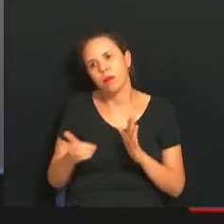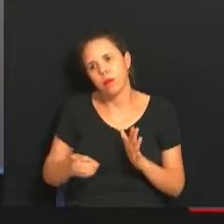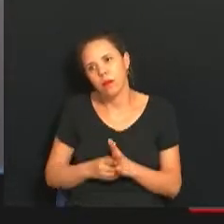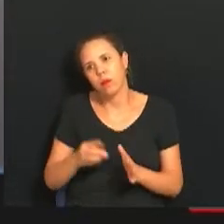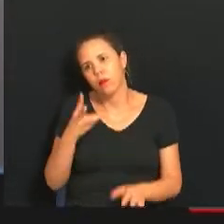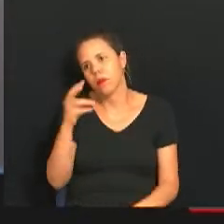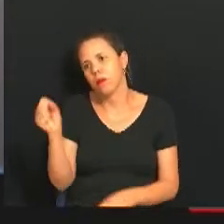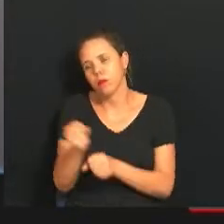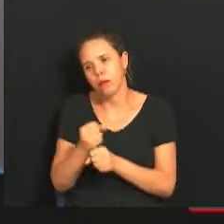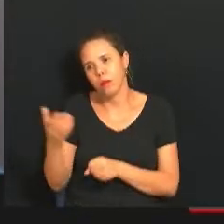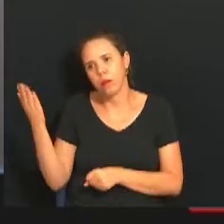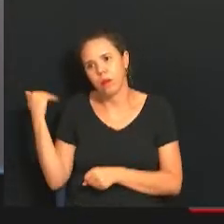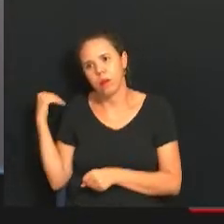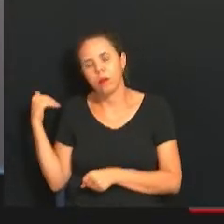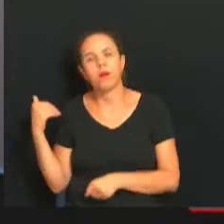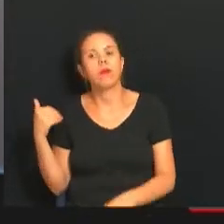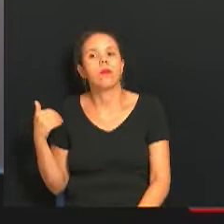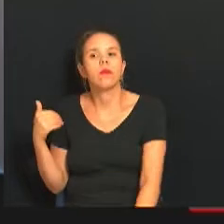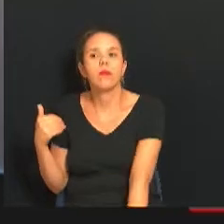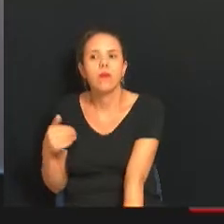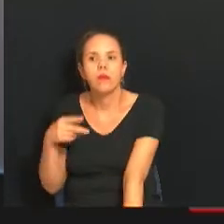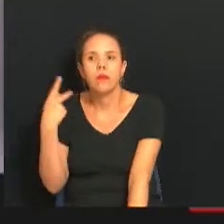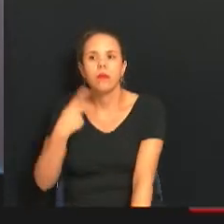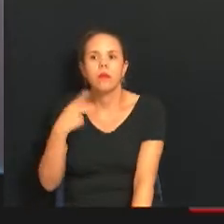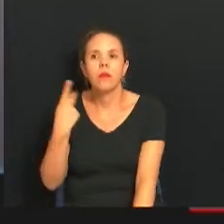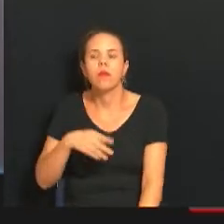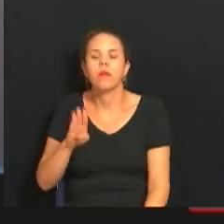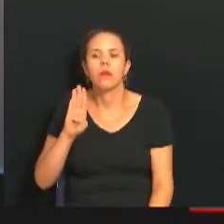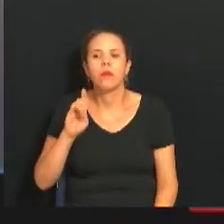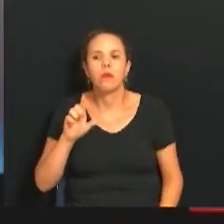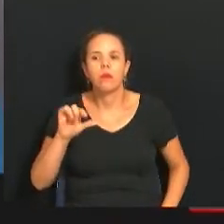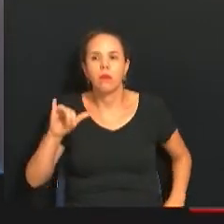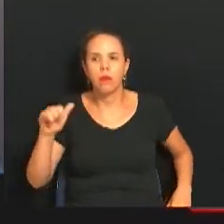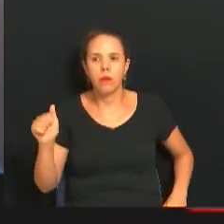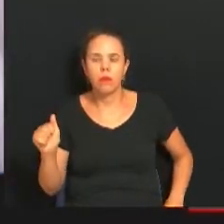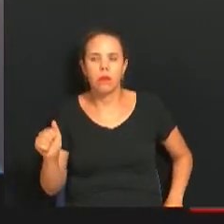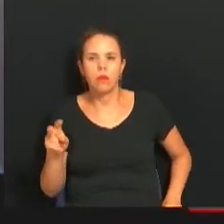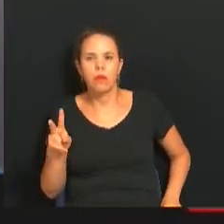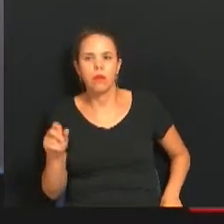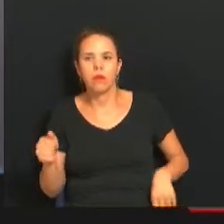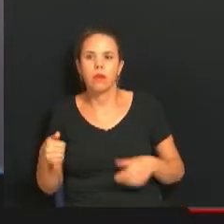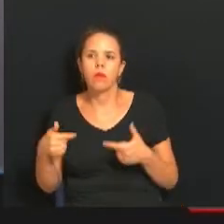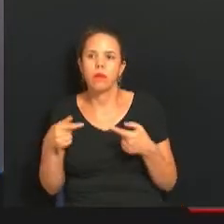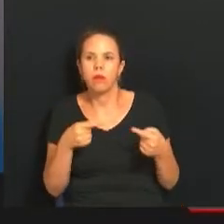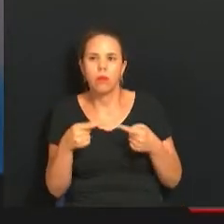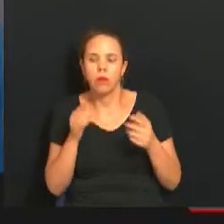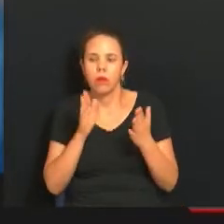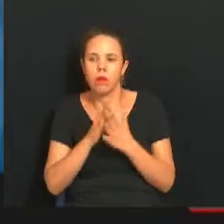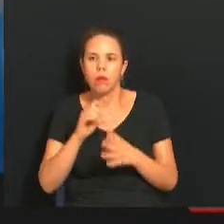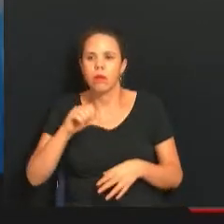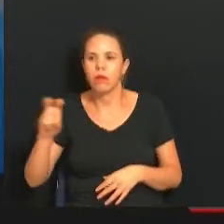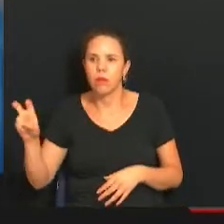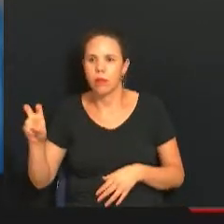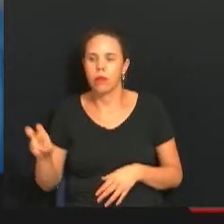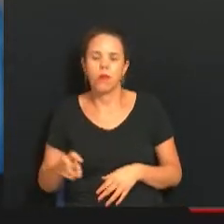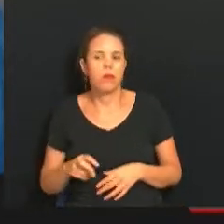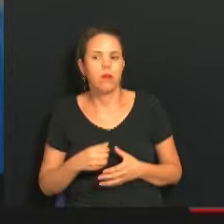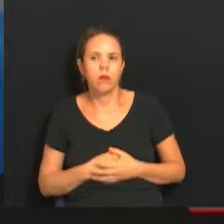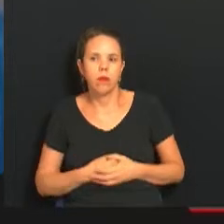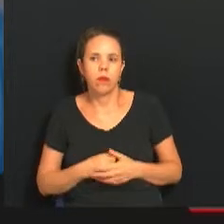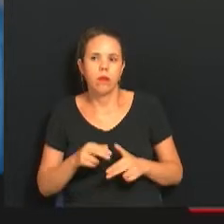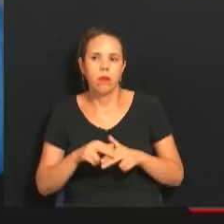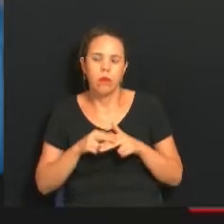né? A Guerra do Chaco, entre Paraguai e Bolívia, mas nós tivemos também pequenos embates ali em 95 entre Equador e Bolívia por causa de